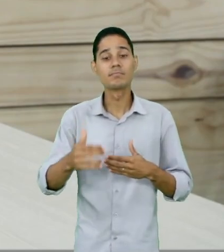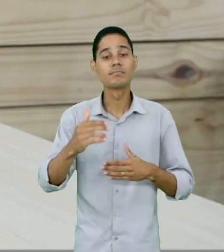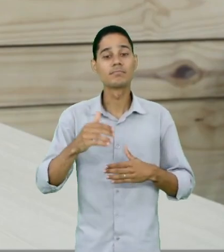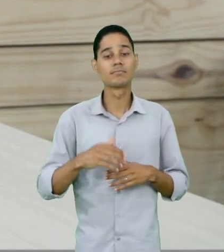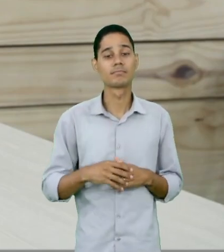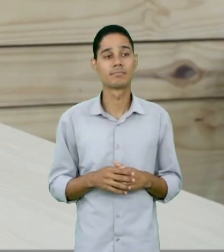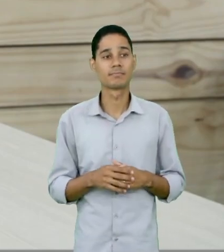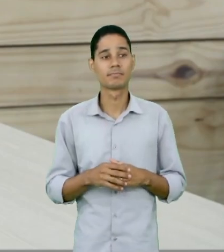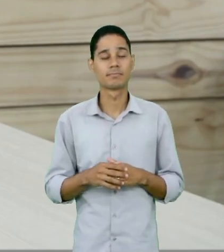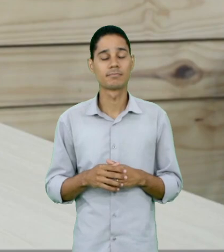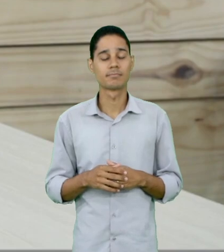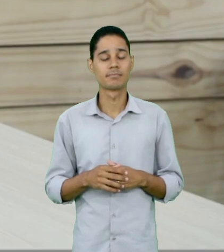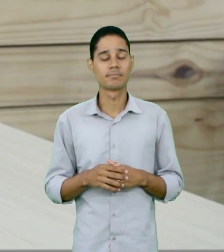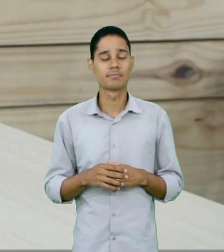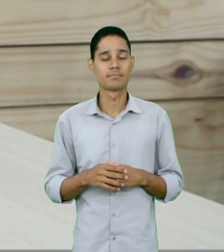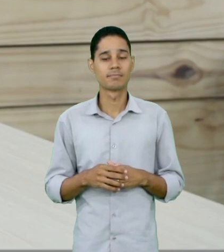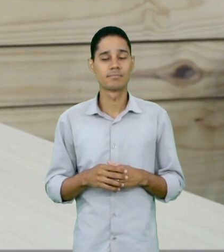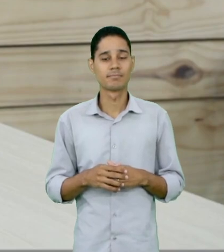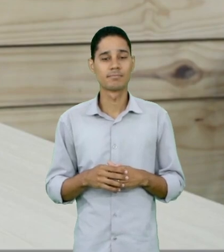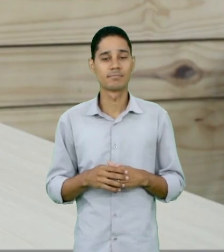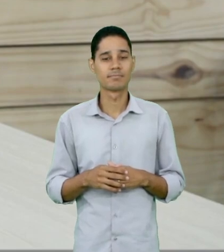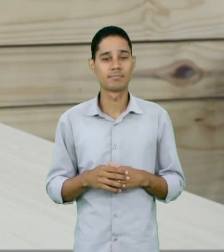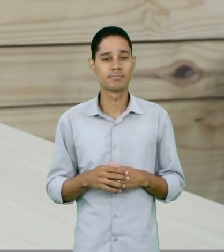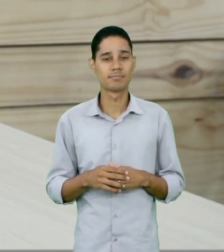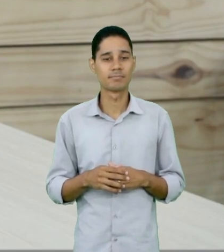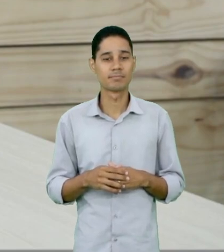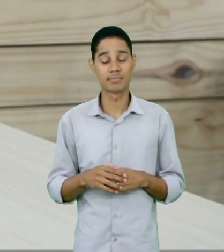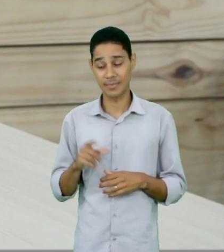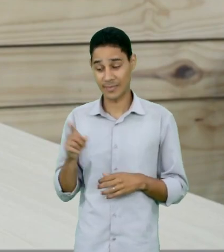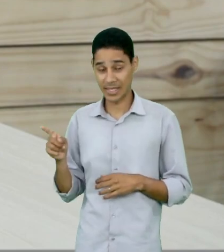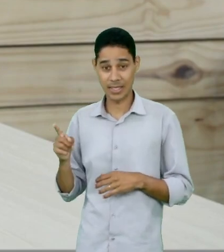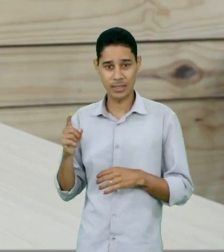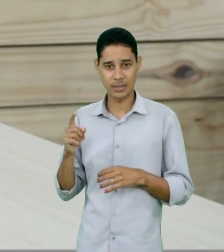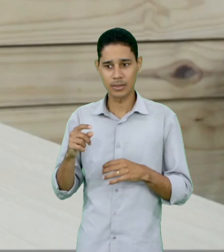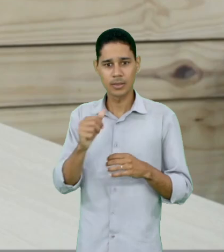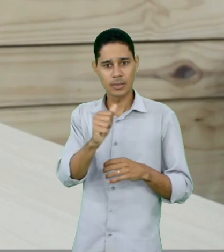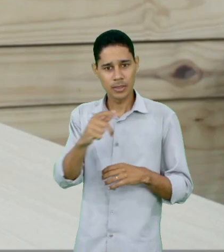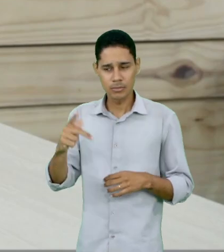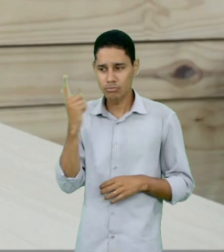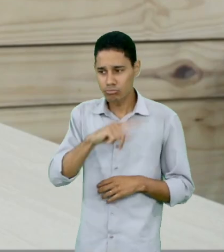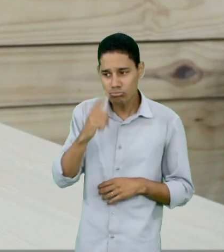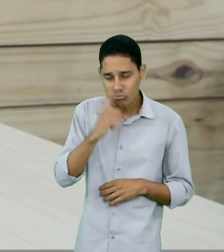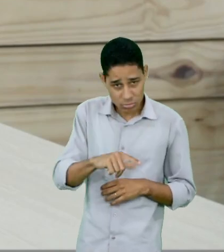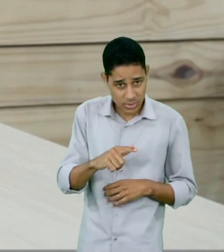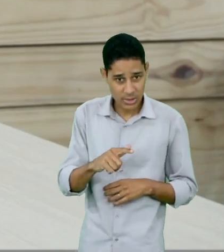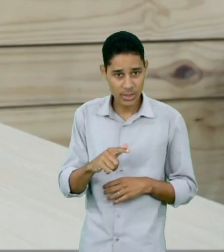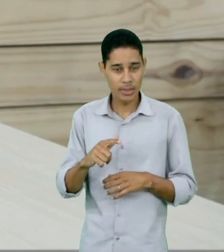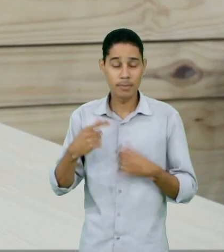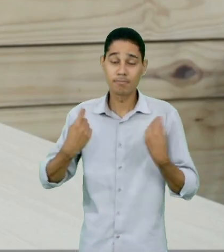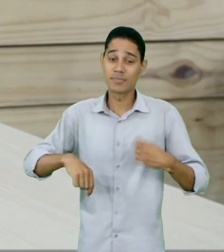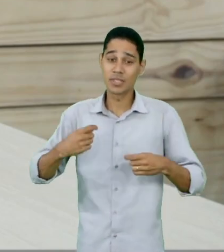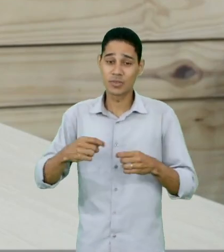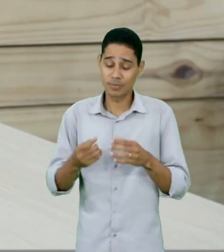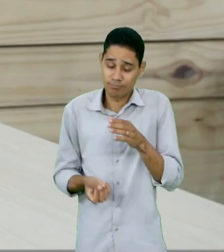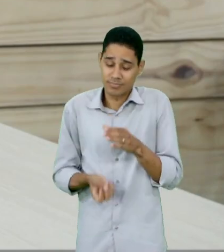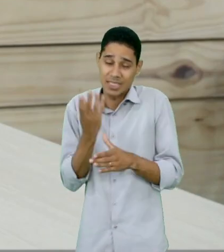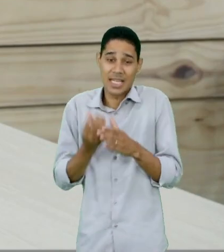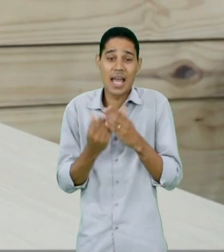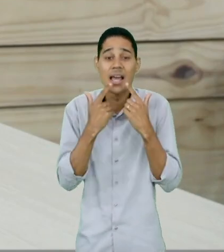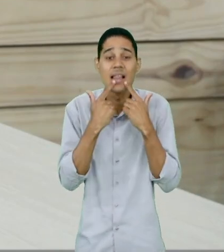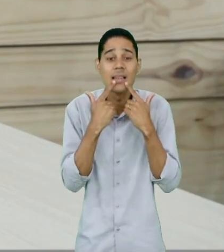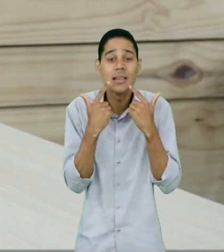para que pudesse existir as aplicações, foram desenvolvidas as linguagens de